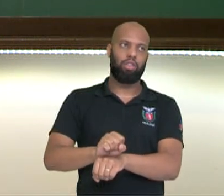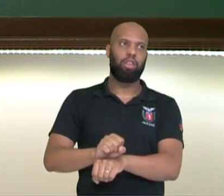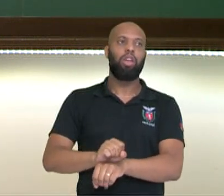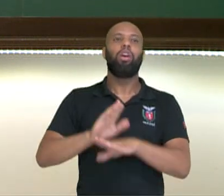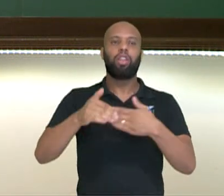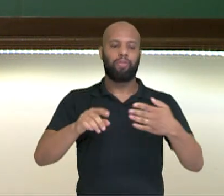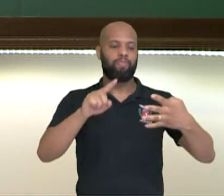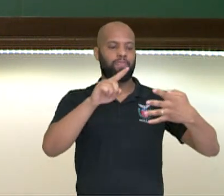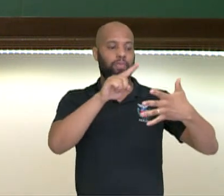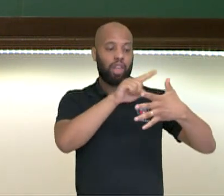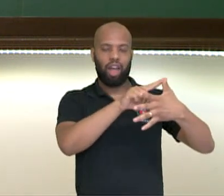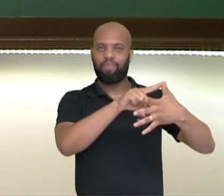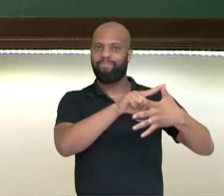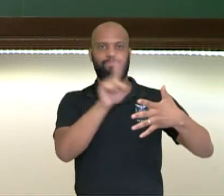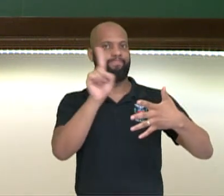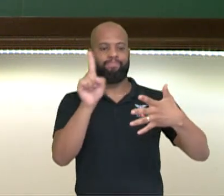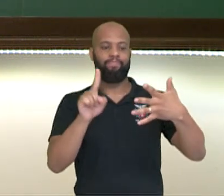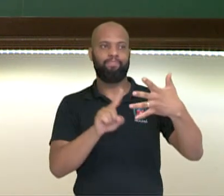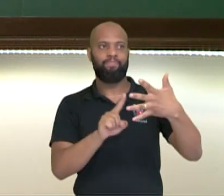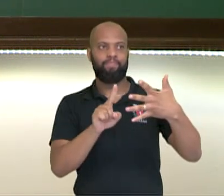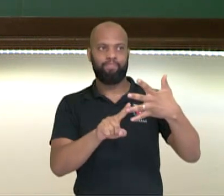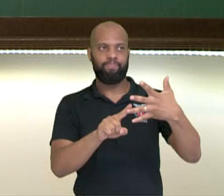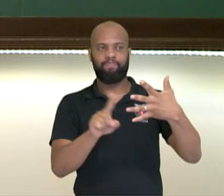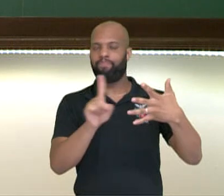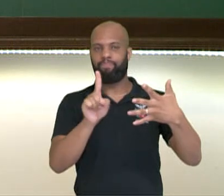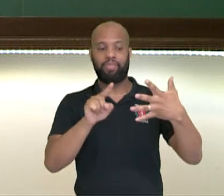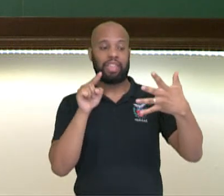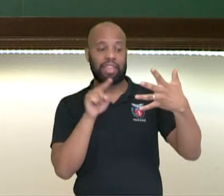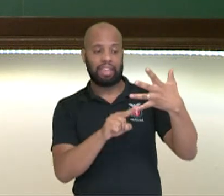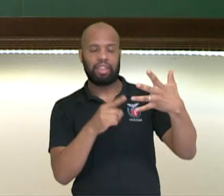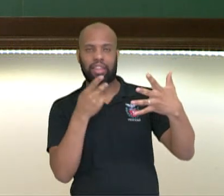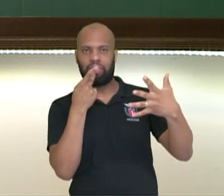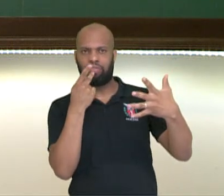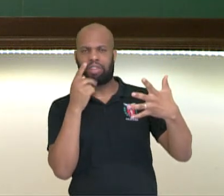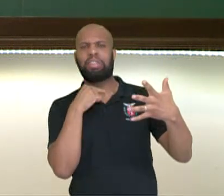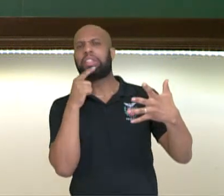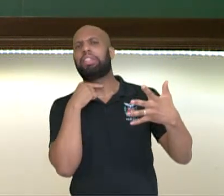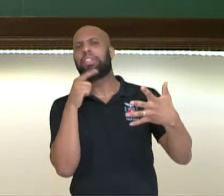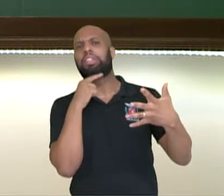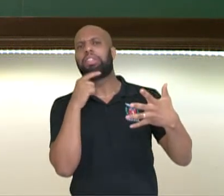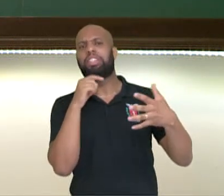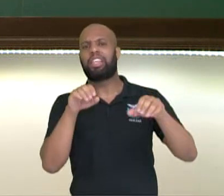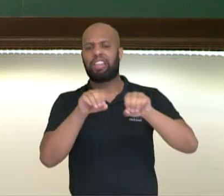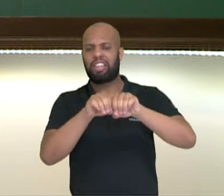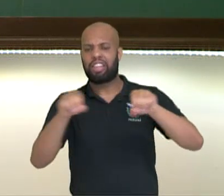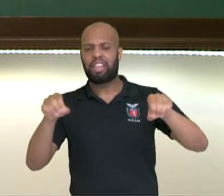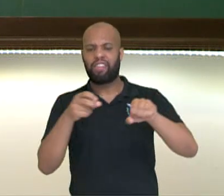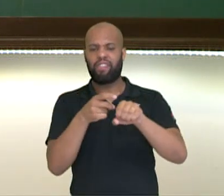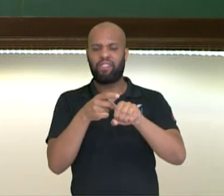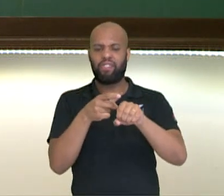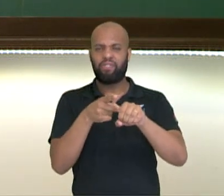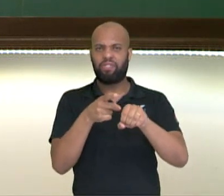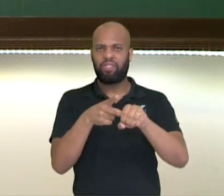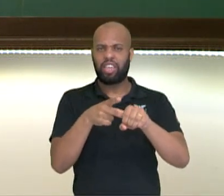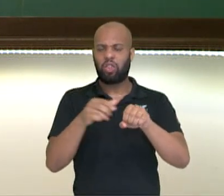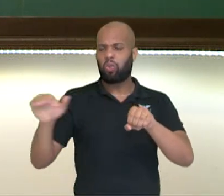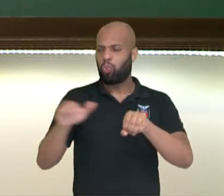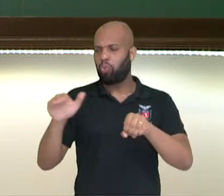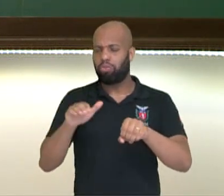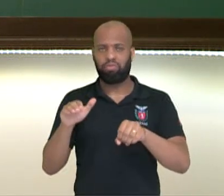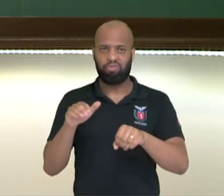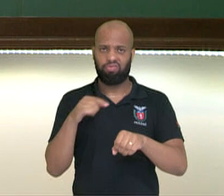D. E, por último, também a letra E diz que não dá para eletrizar o vidro, o que também não faz sentido